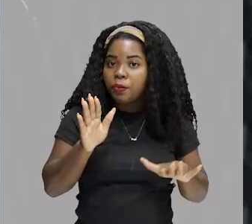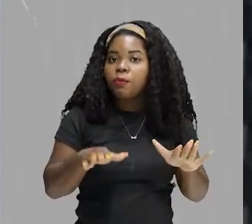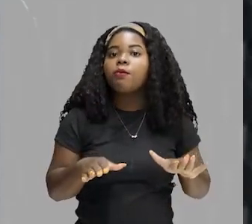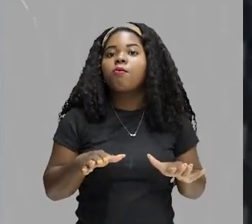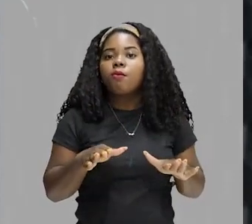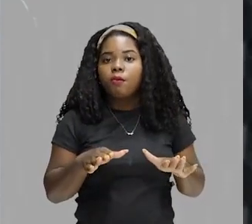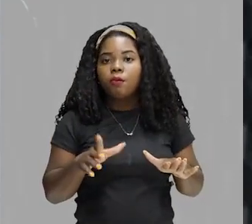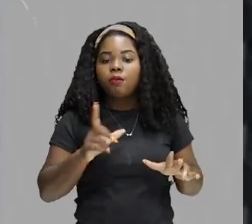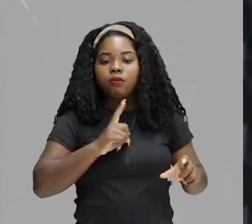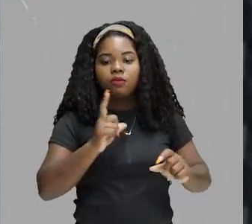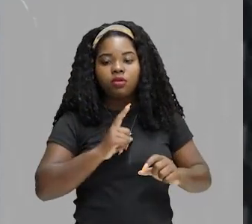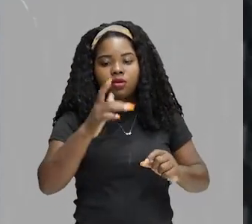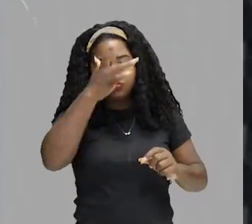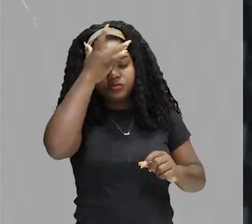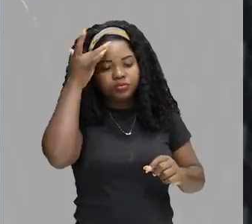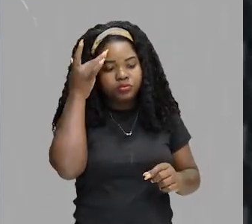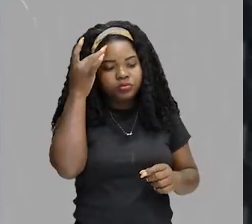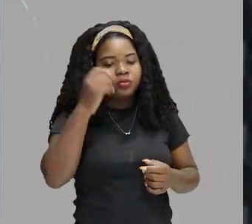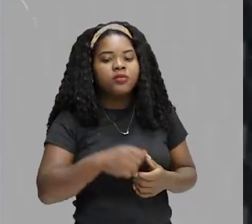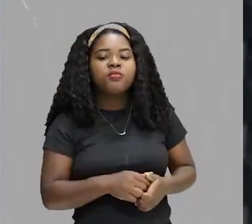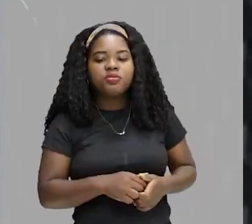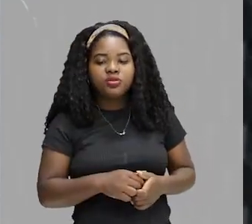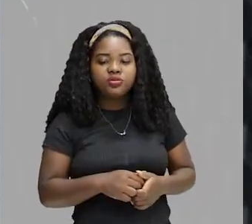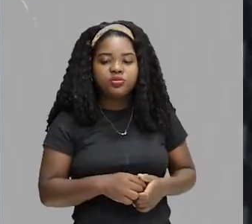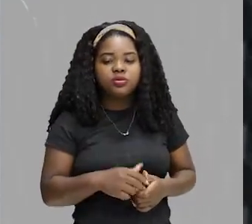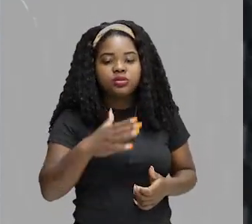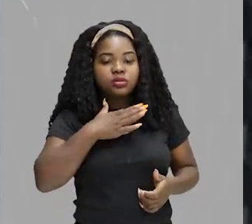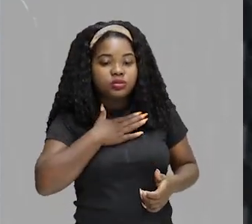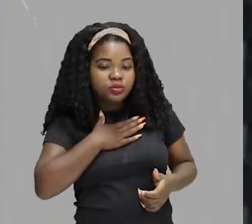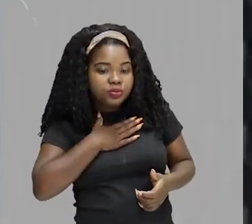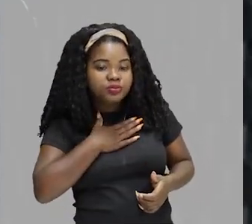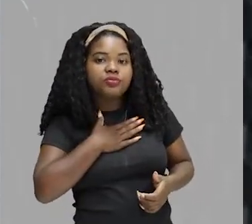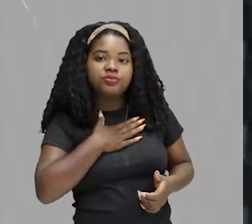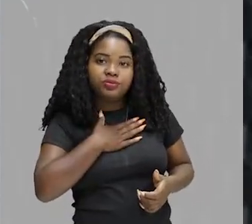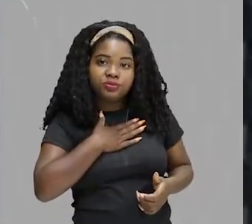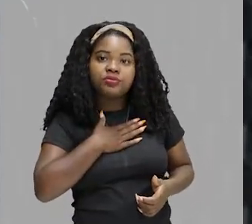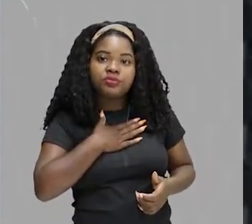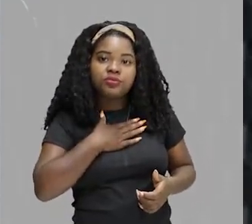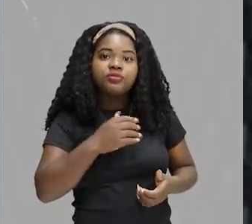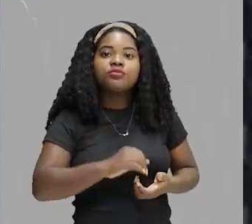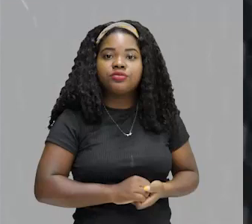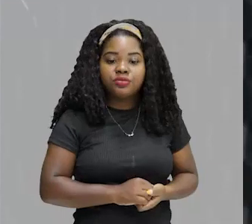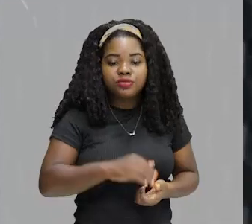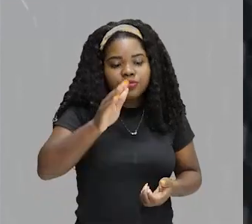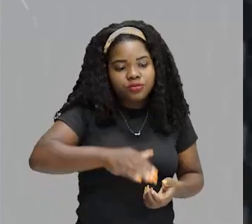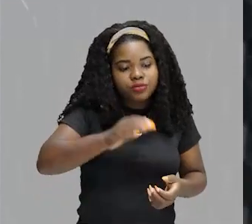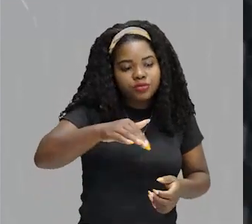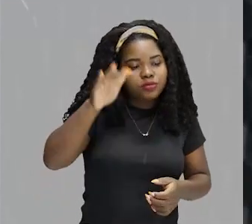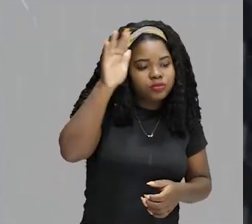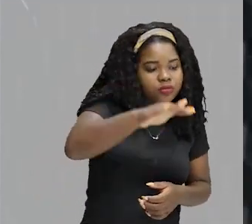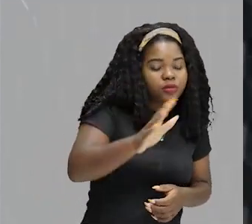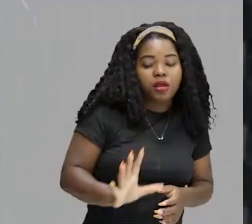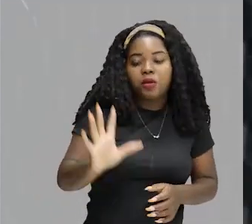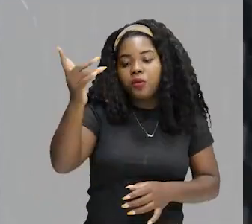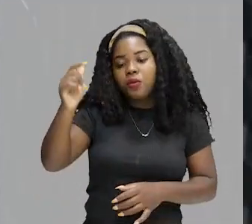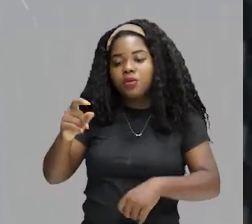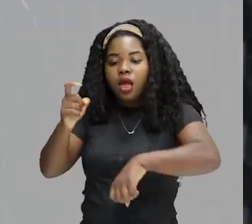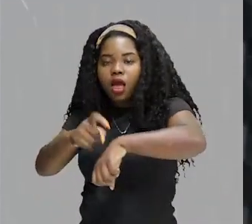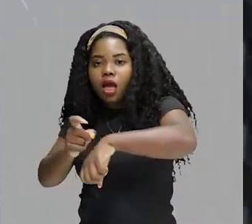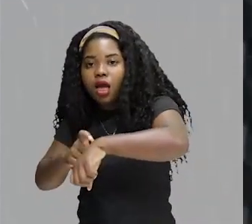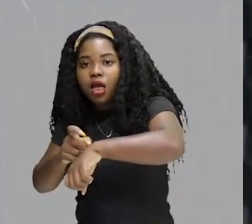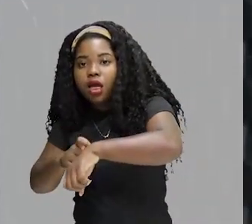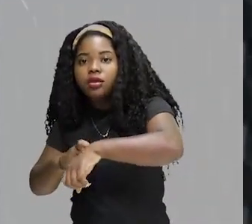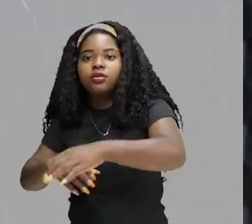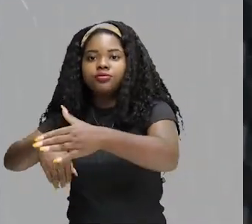coincidindo uma galerinha lá que joga basquetebol, está acontecendo na hora do futebol. Então os indivíduos vão lá, quebram o aro para